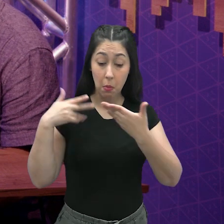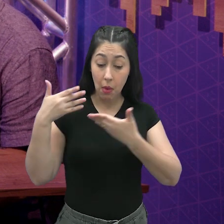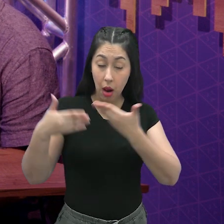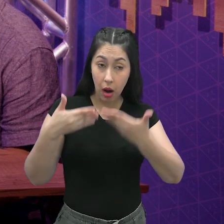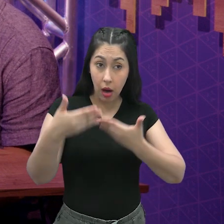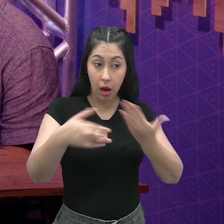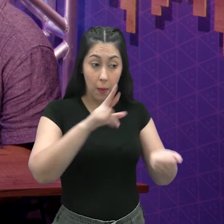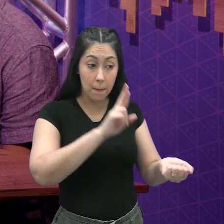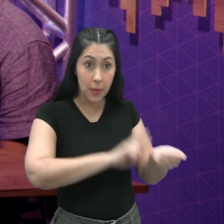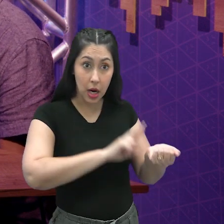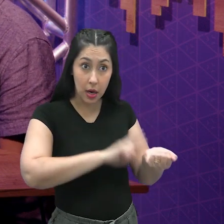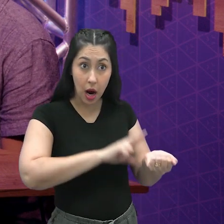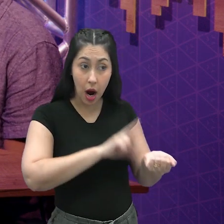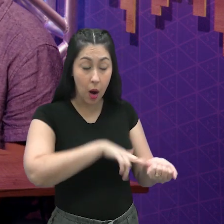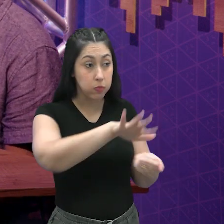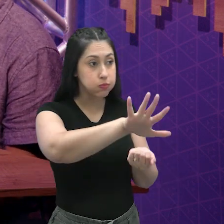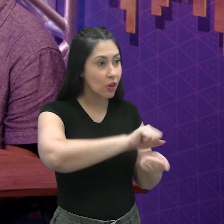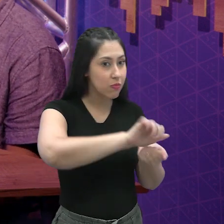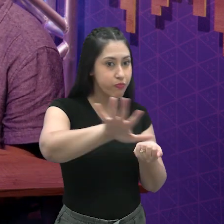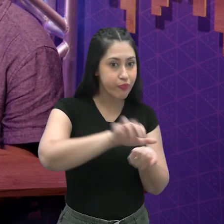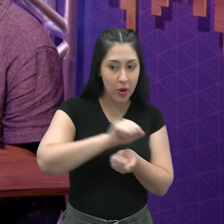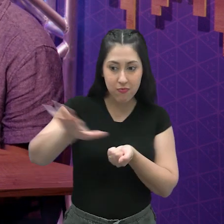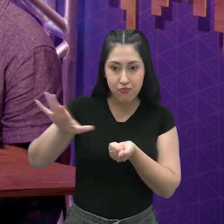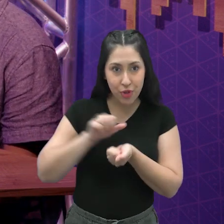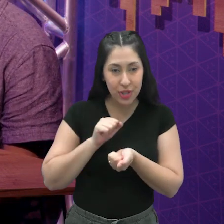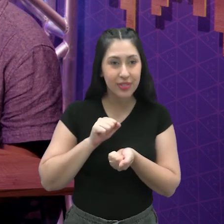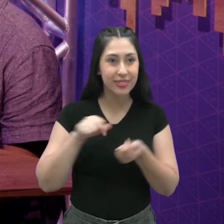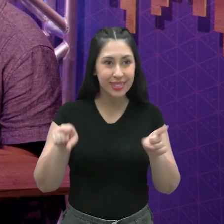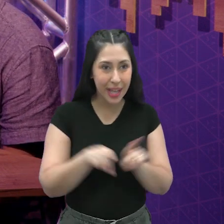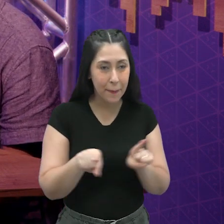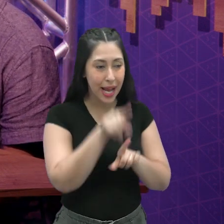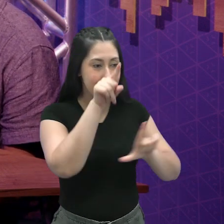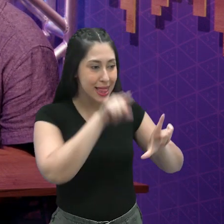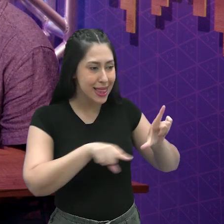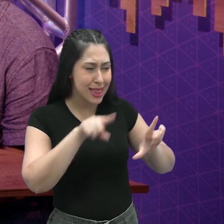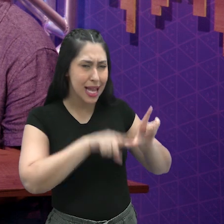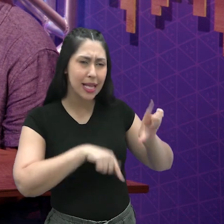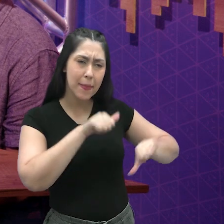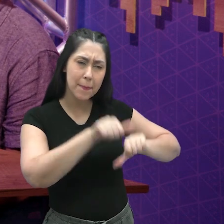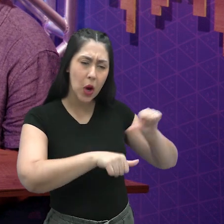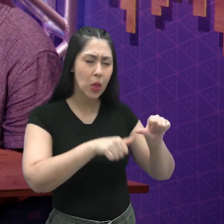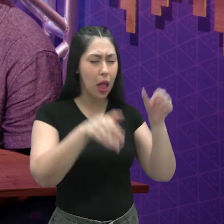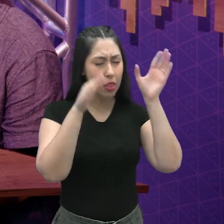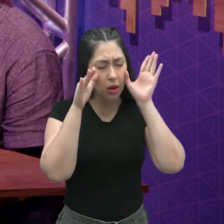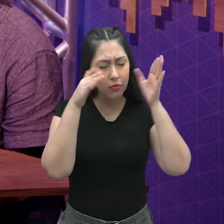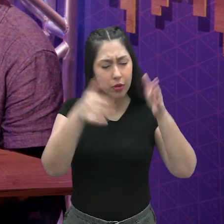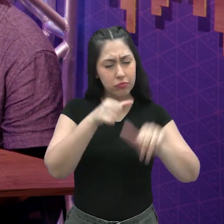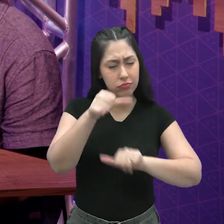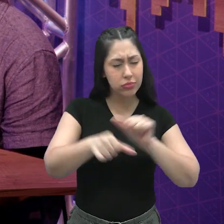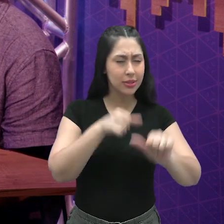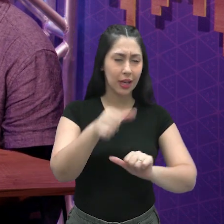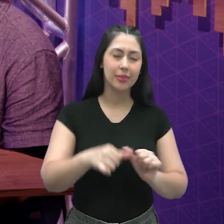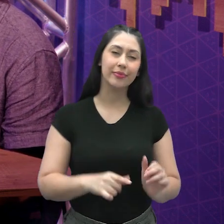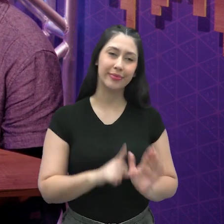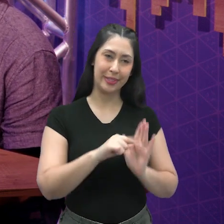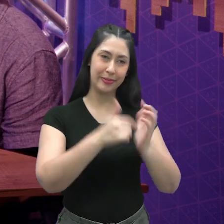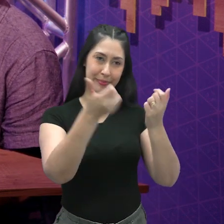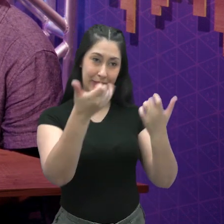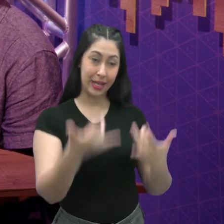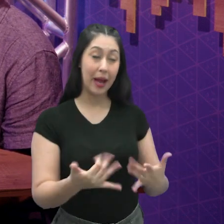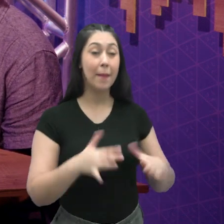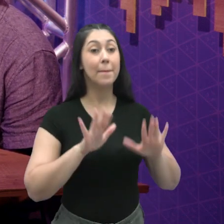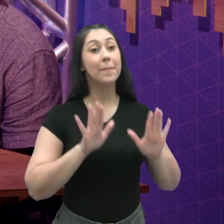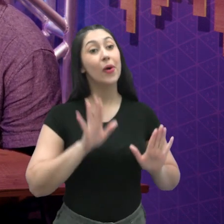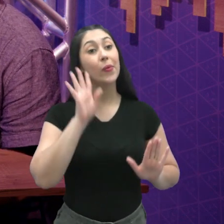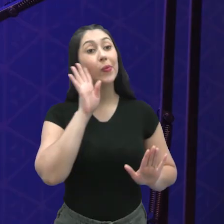foram sendo incorporados à música sertaneja, as letras foram mudando, o foco foi mudando, a gente vai falar sobre isso daqui a pouco, e é